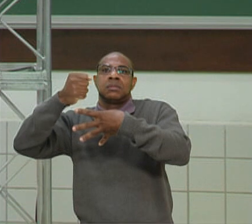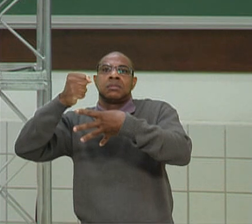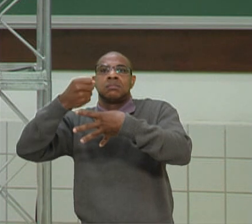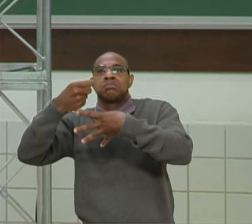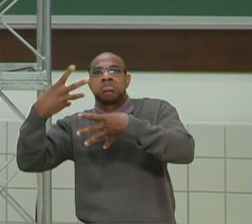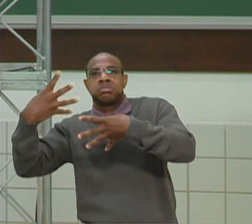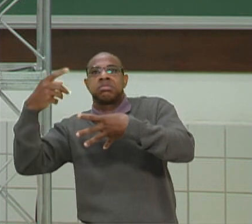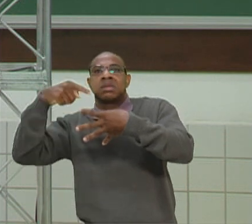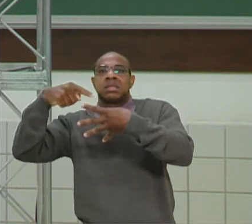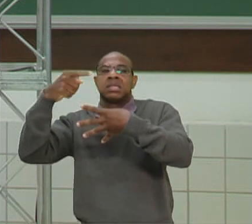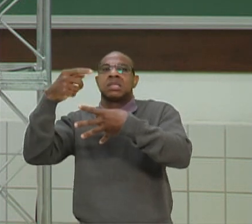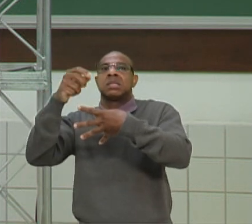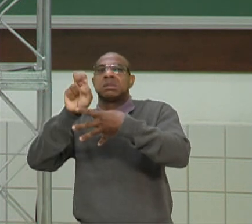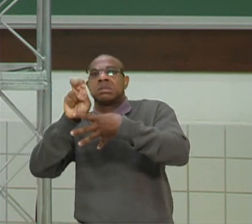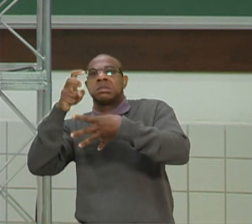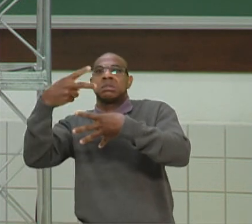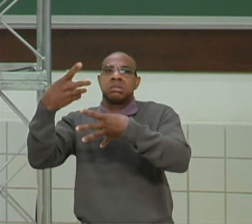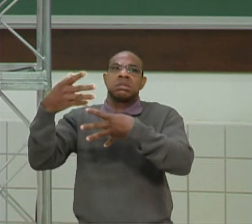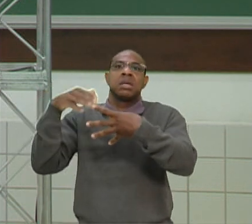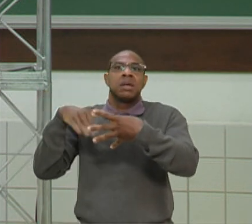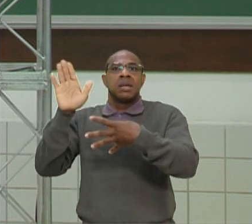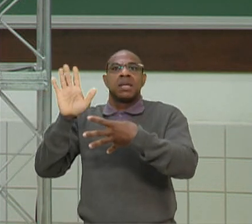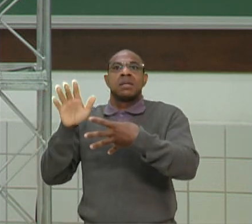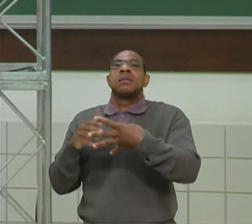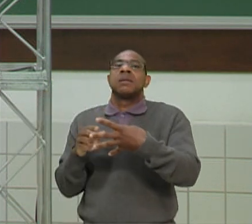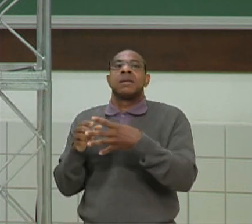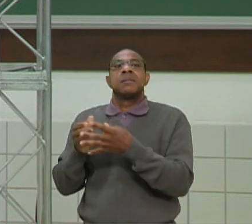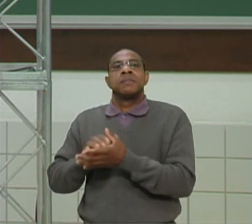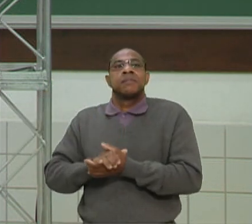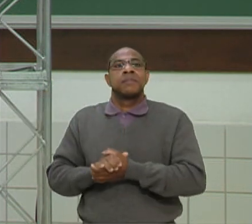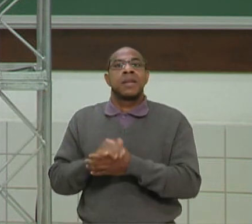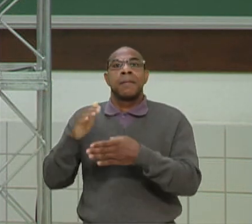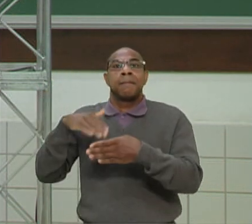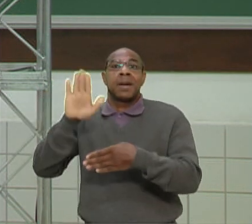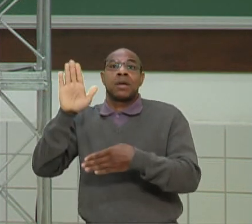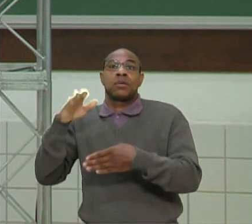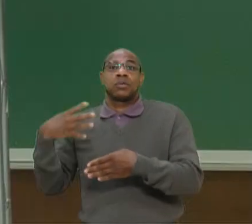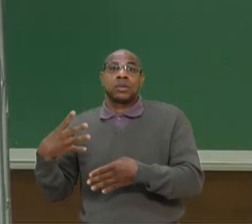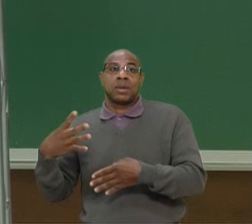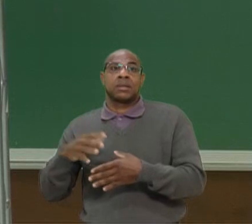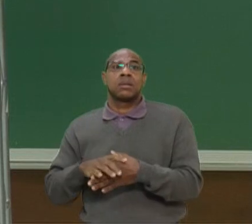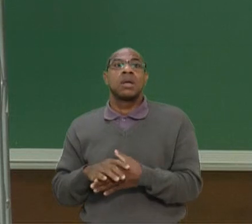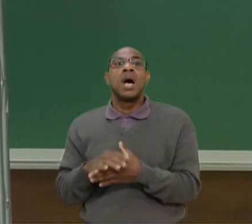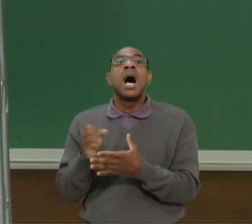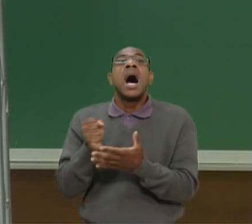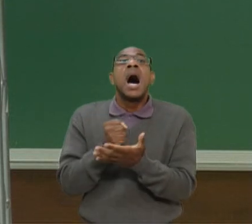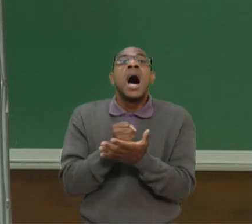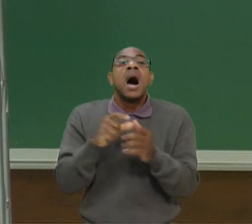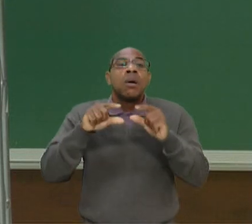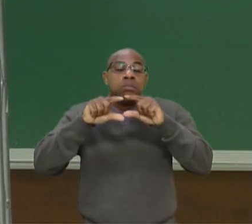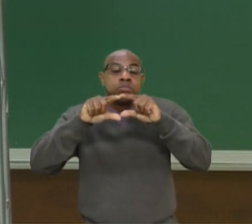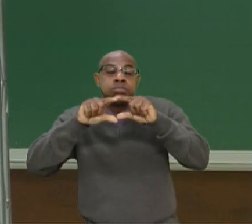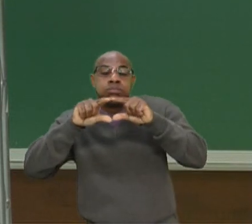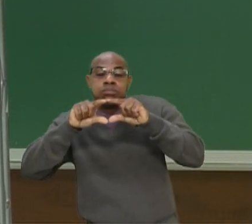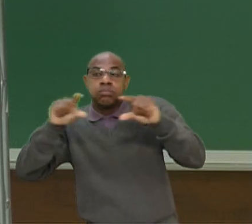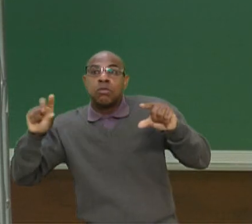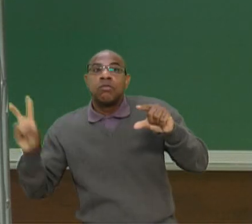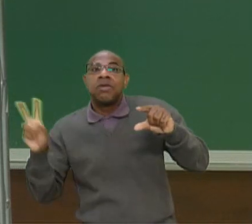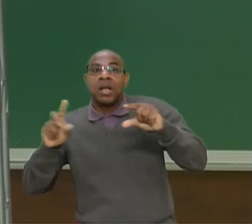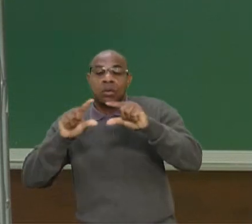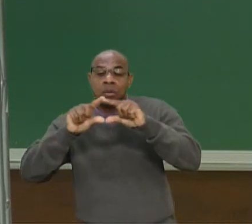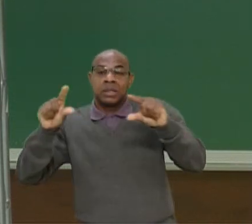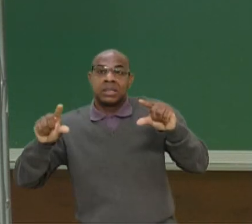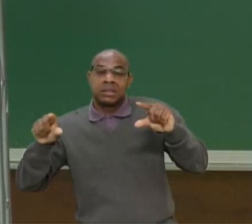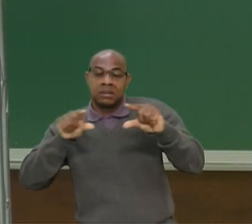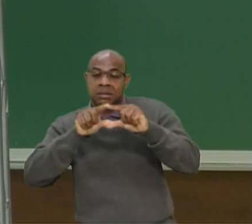de resto, o que sobrar de resto vai ser uma dessas quatro valores